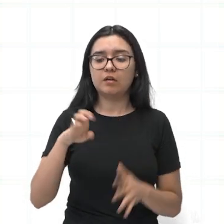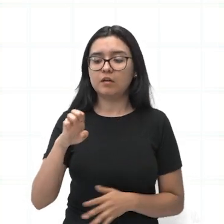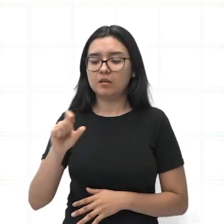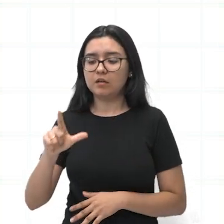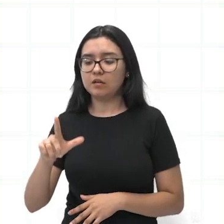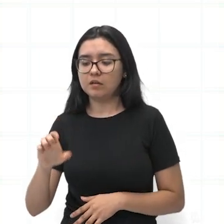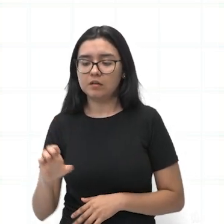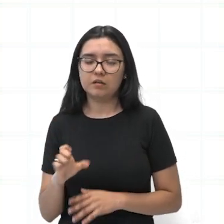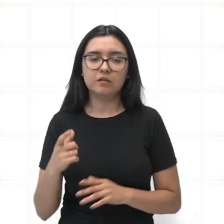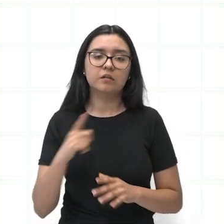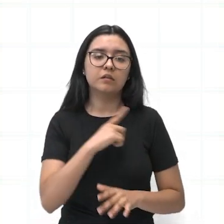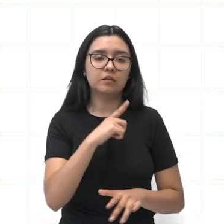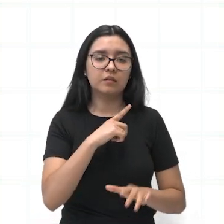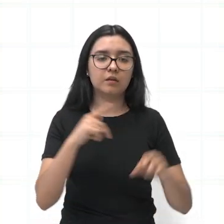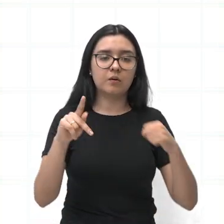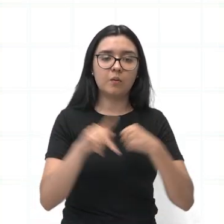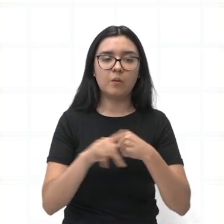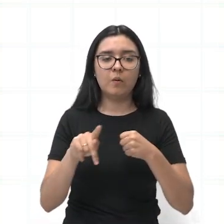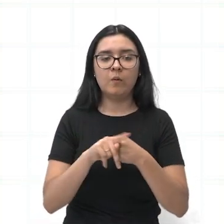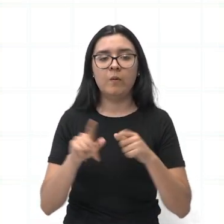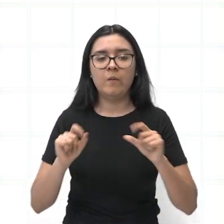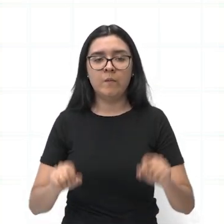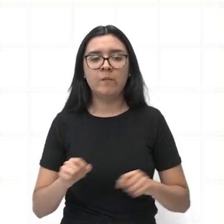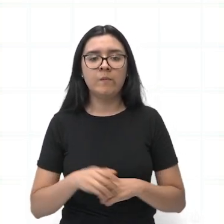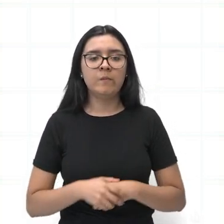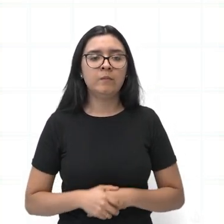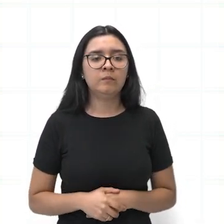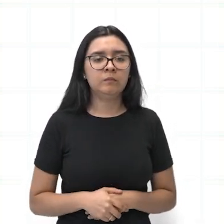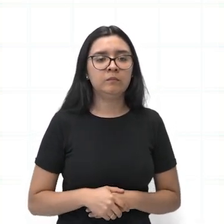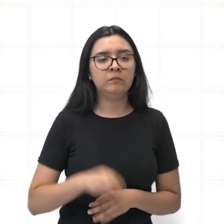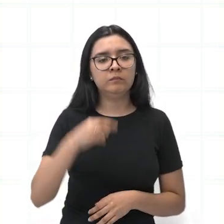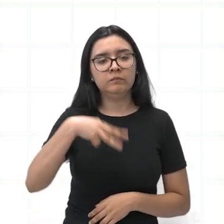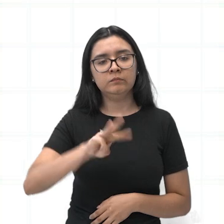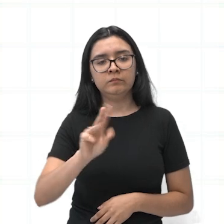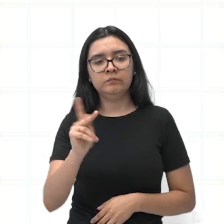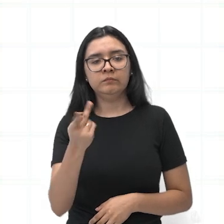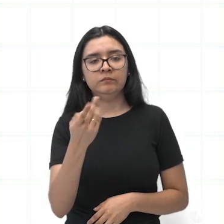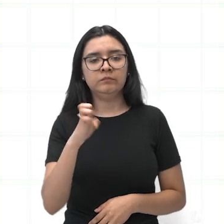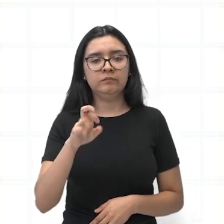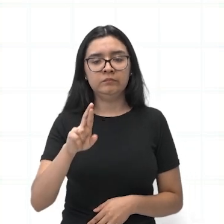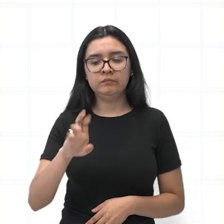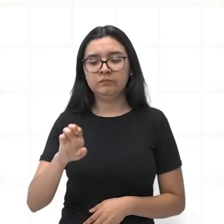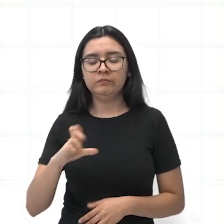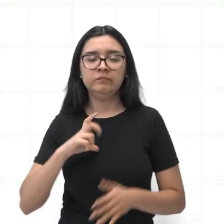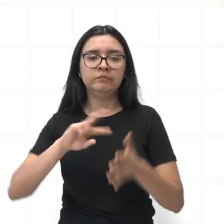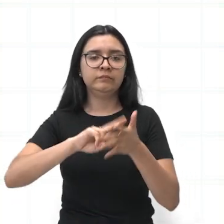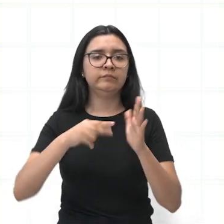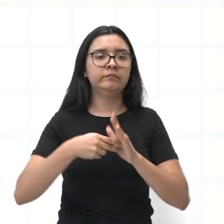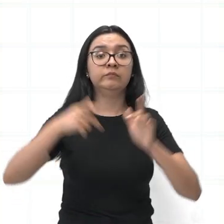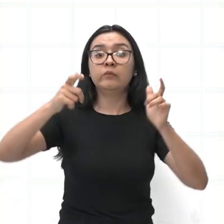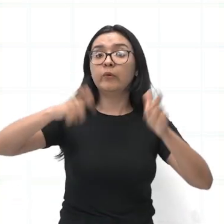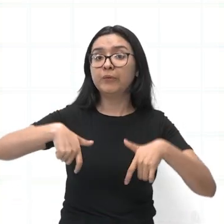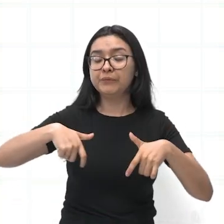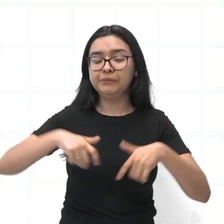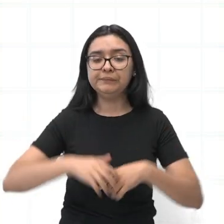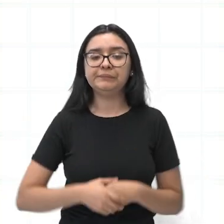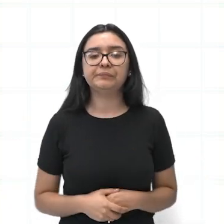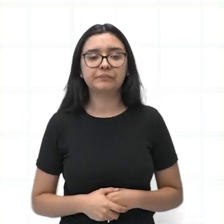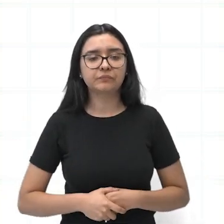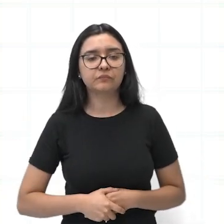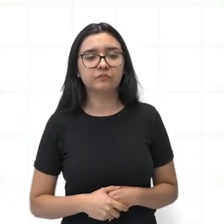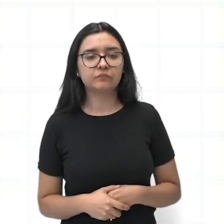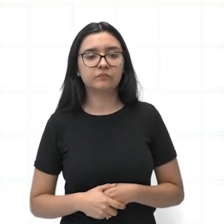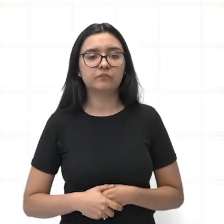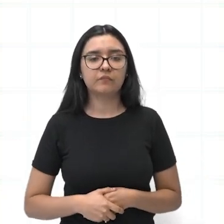eu tenho o seguinte pronome, where, que quer dizer onde, certo? Então, where does